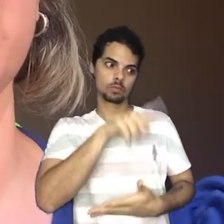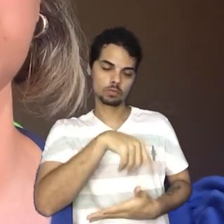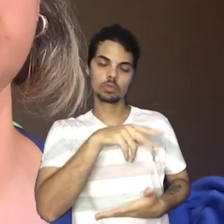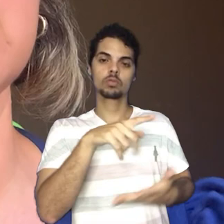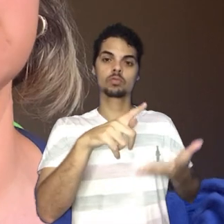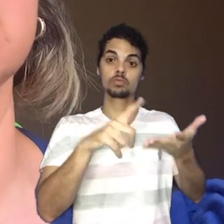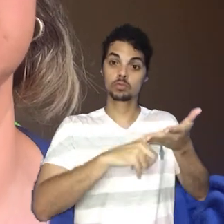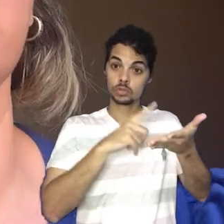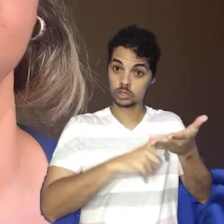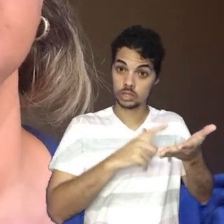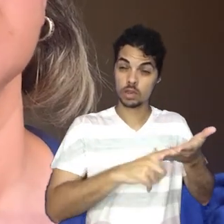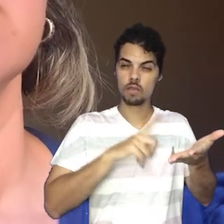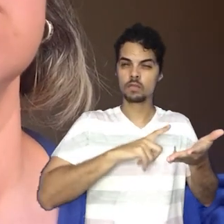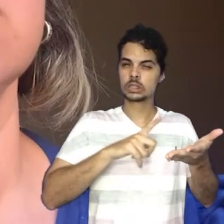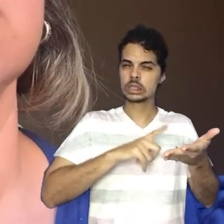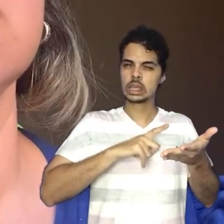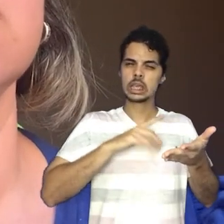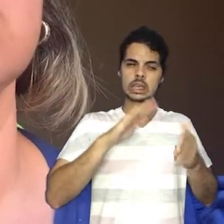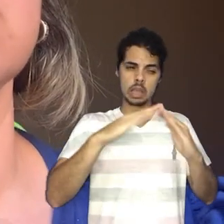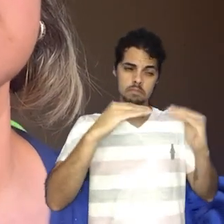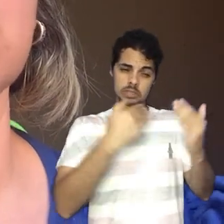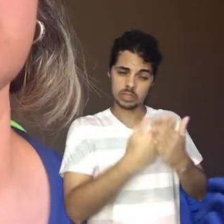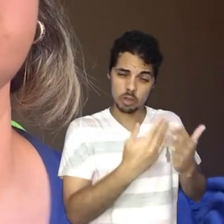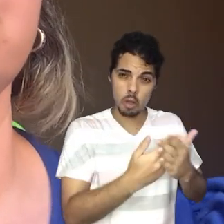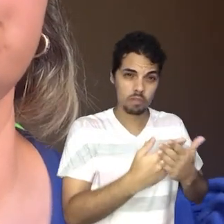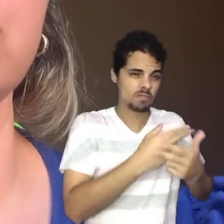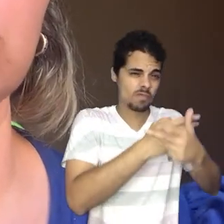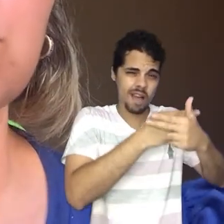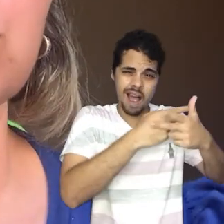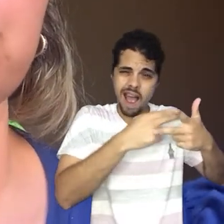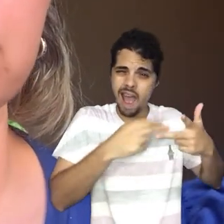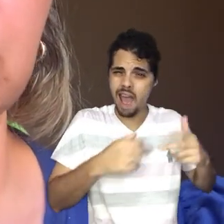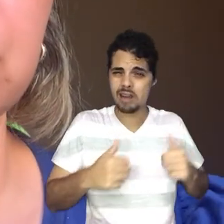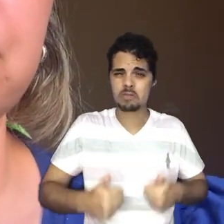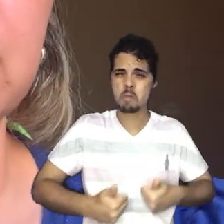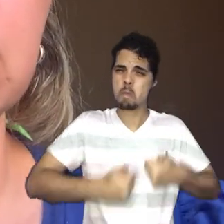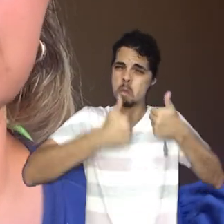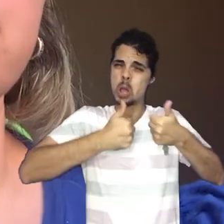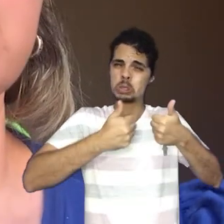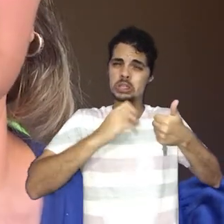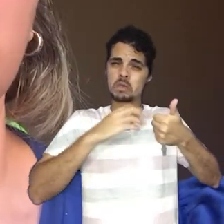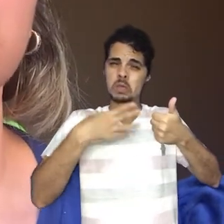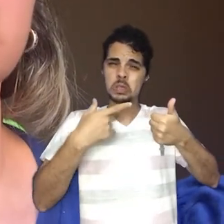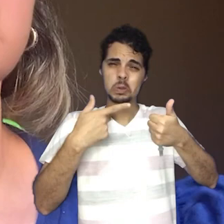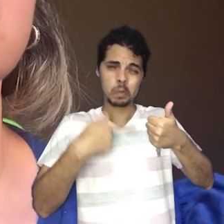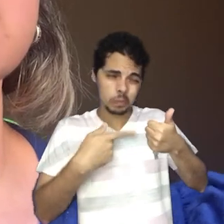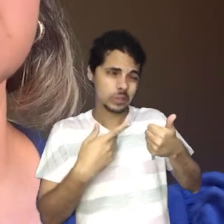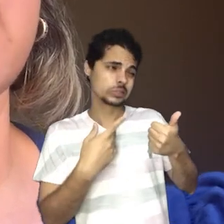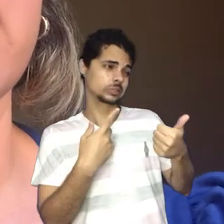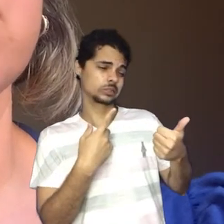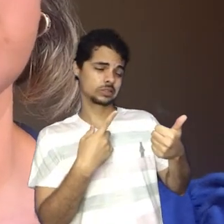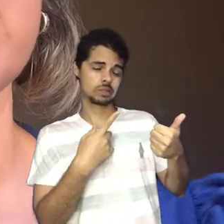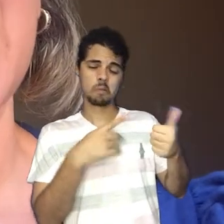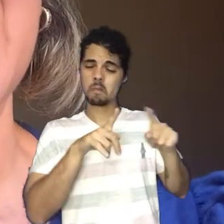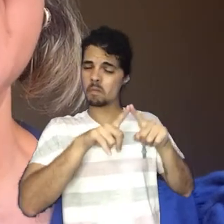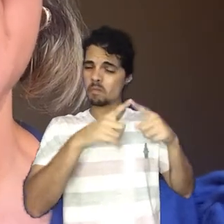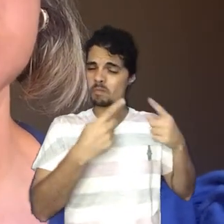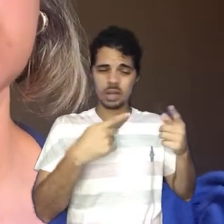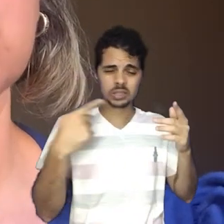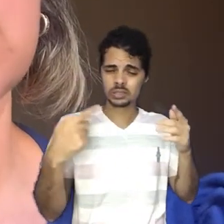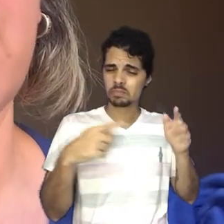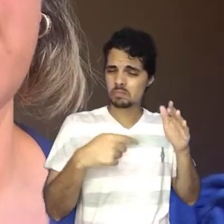uma predominância de uma história de cunho positivista, aonde não se leva